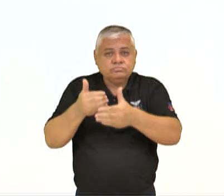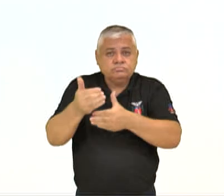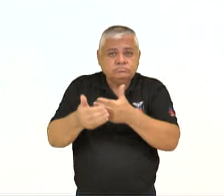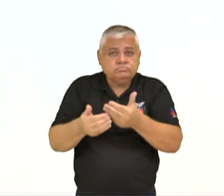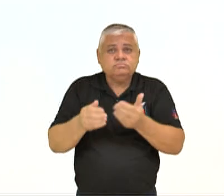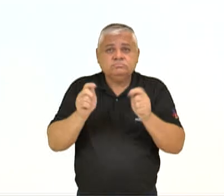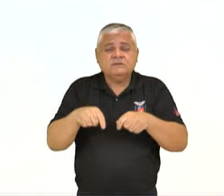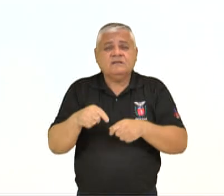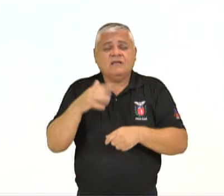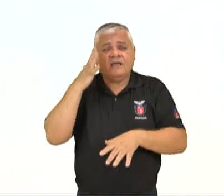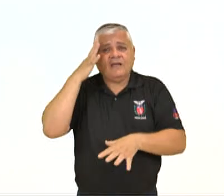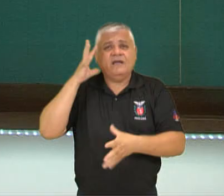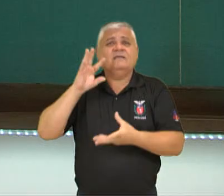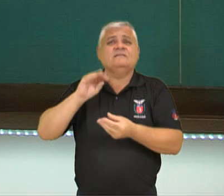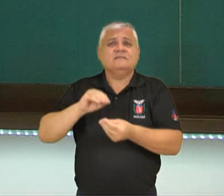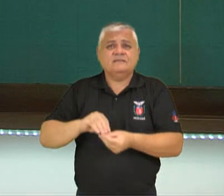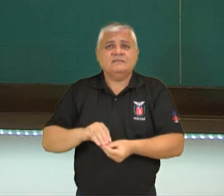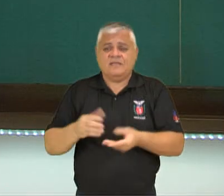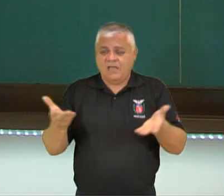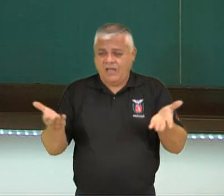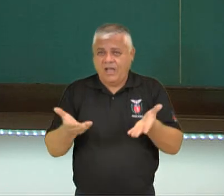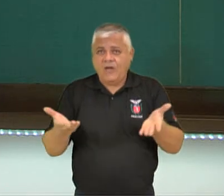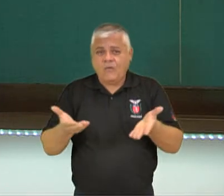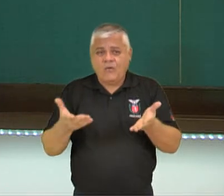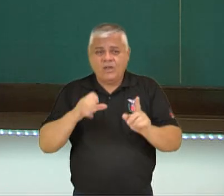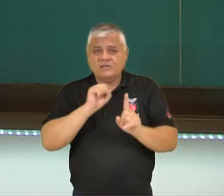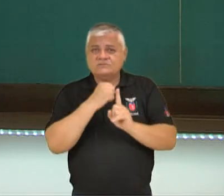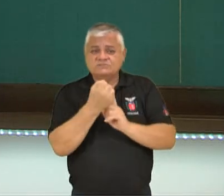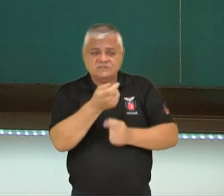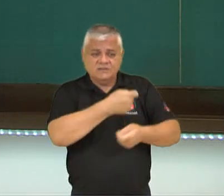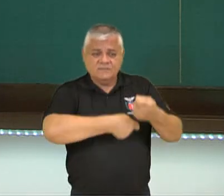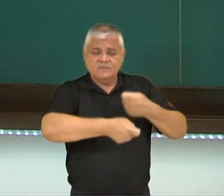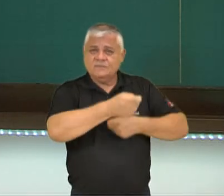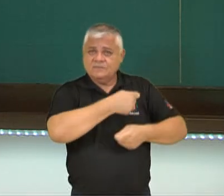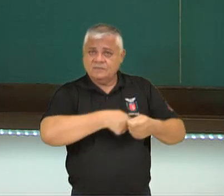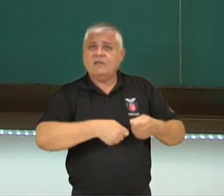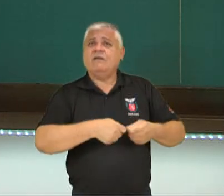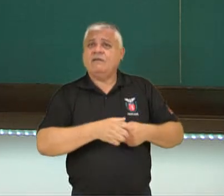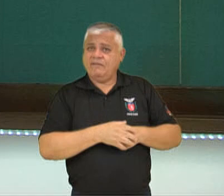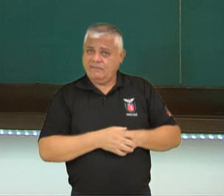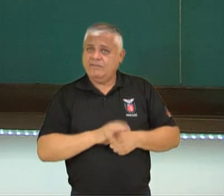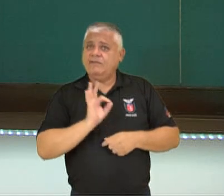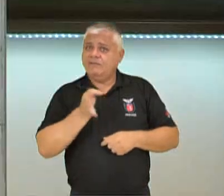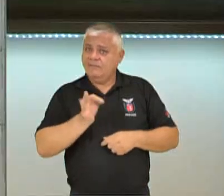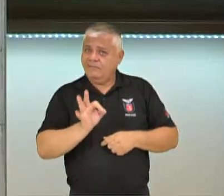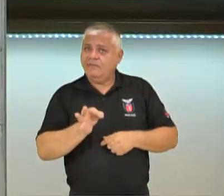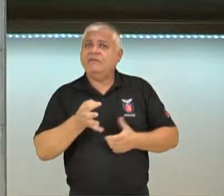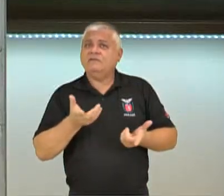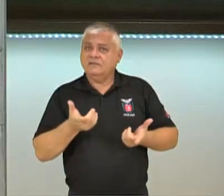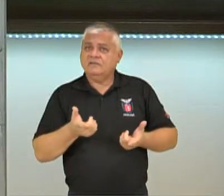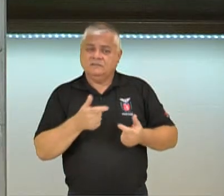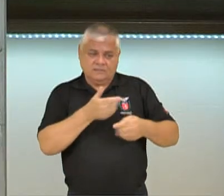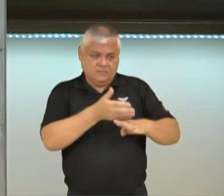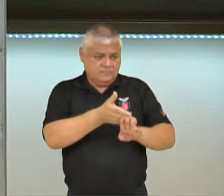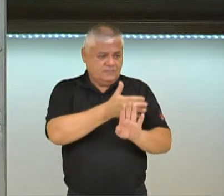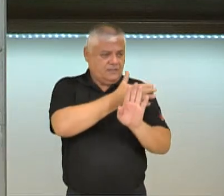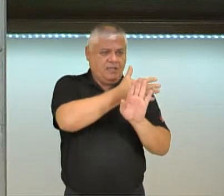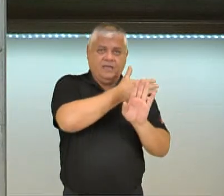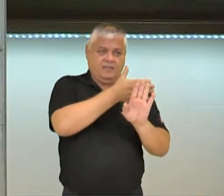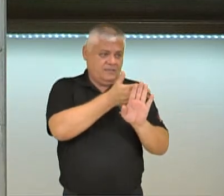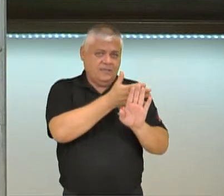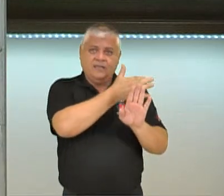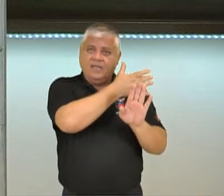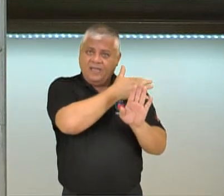para tentar entender um pouco do nosso sistema econômico atual. É isso mesmo, nós estamos falando de uma ideia que